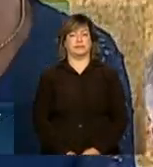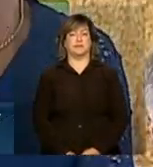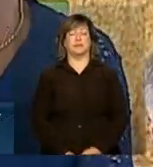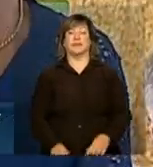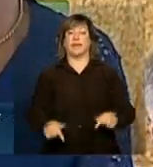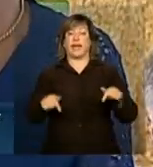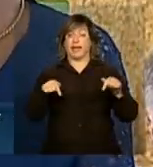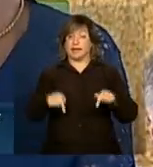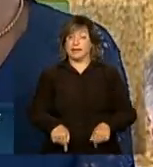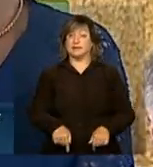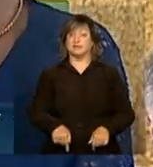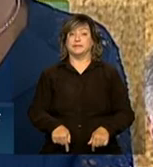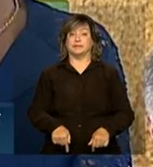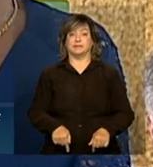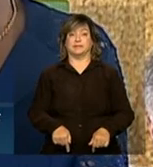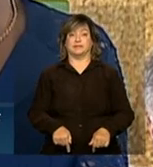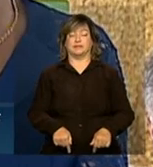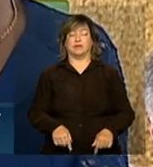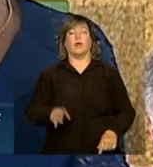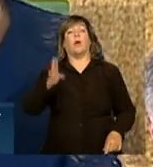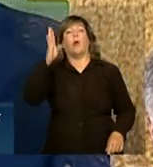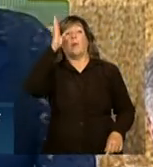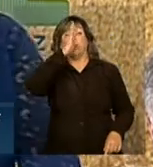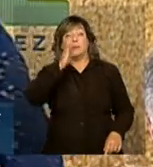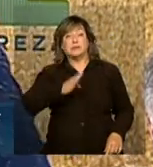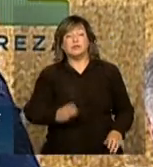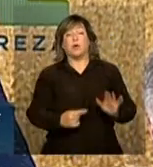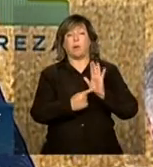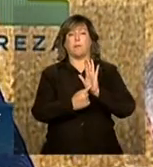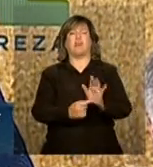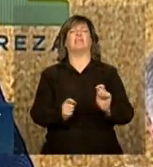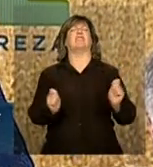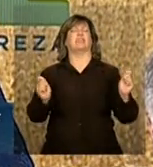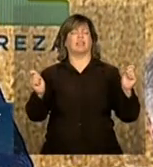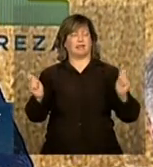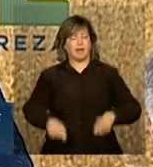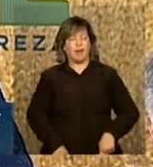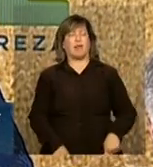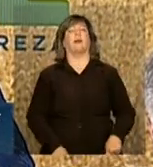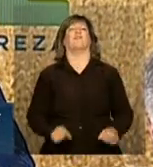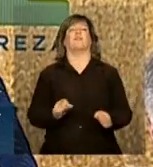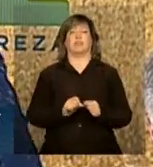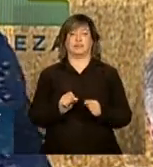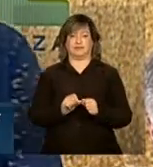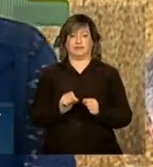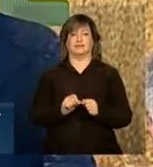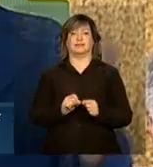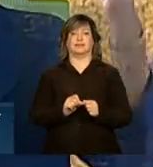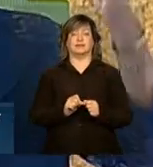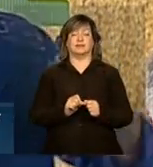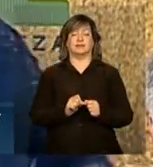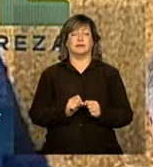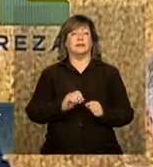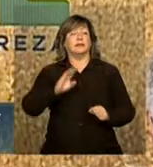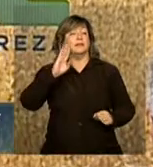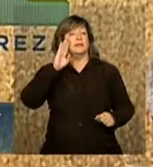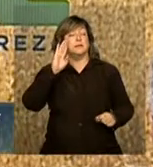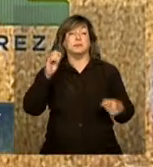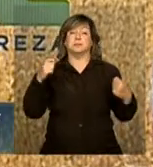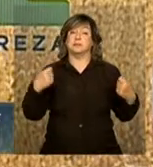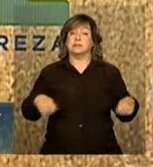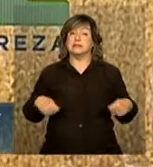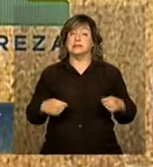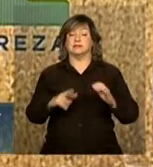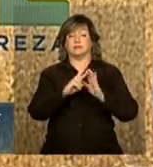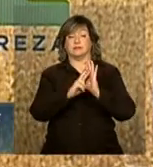Aqui, o Brasil mostra que é possível, que se faz, desde que certas condições